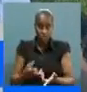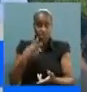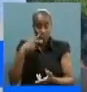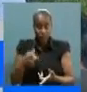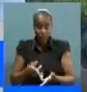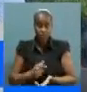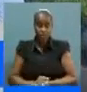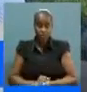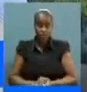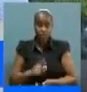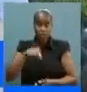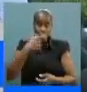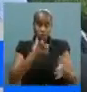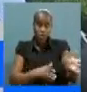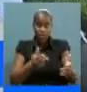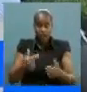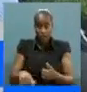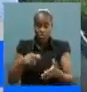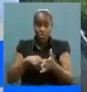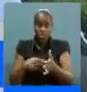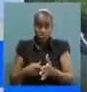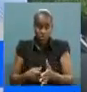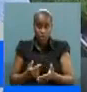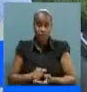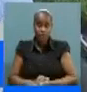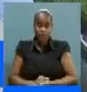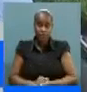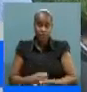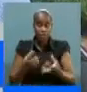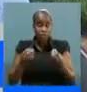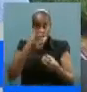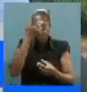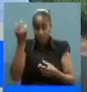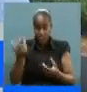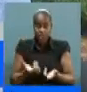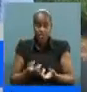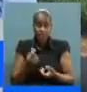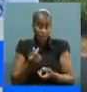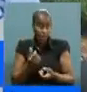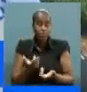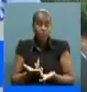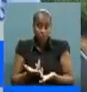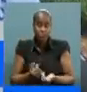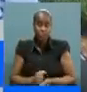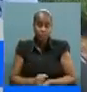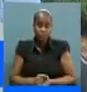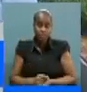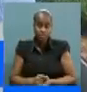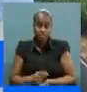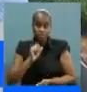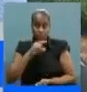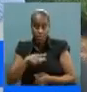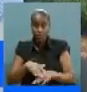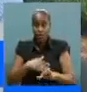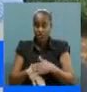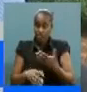consideráveis. Por outro lado, consiste em uma tecnologia muito simples, barato, e pode-se fazer